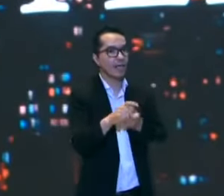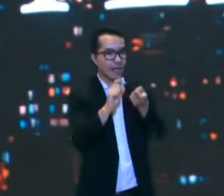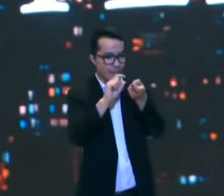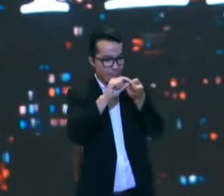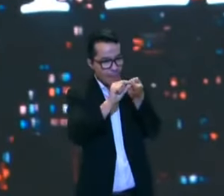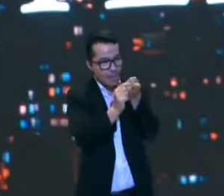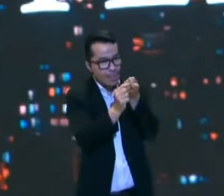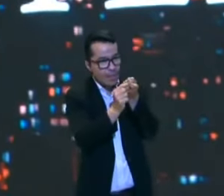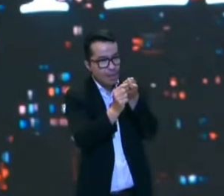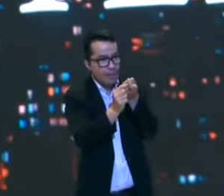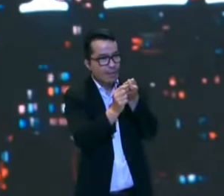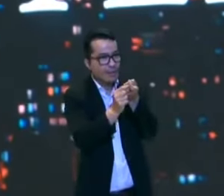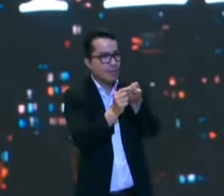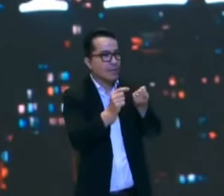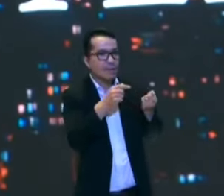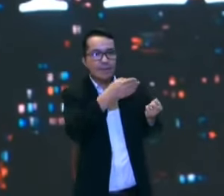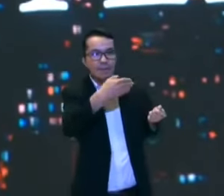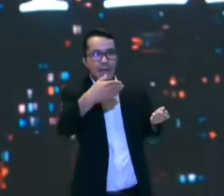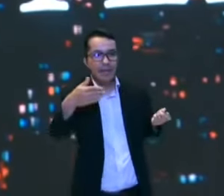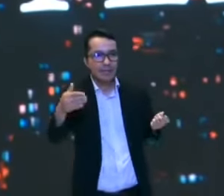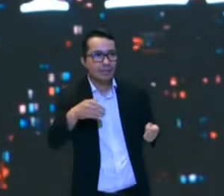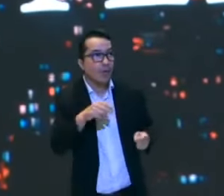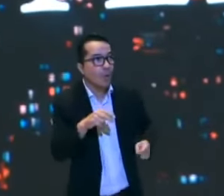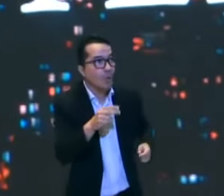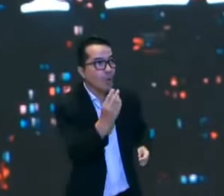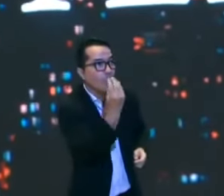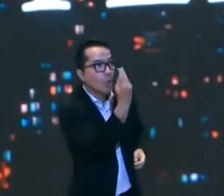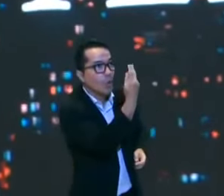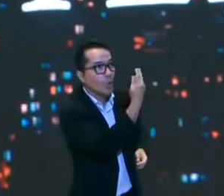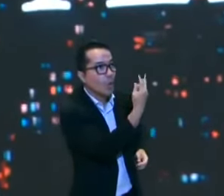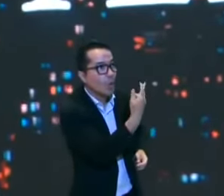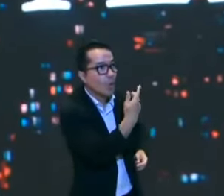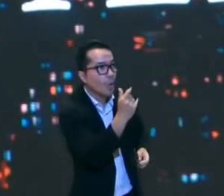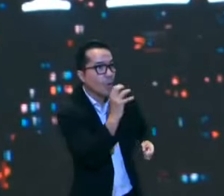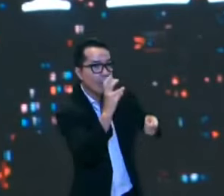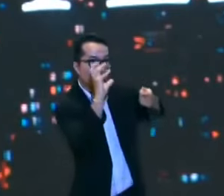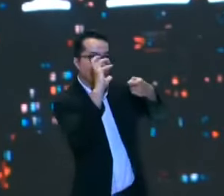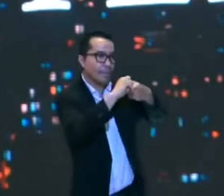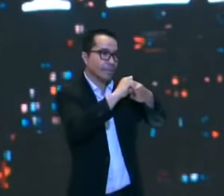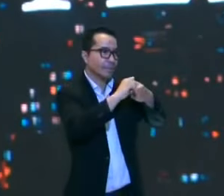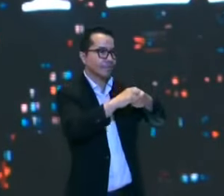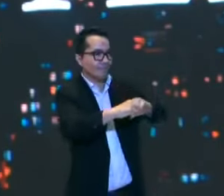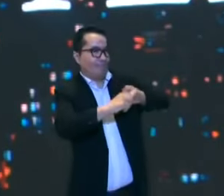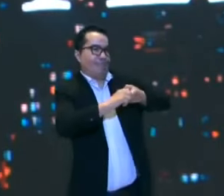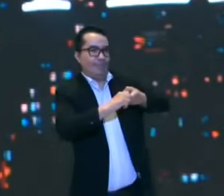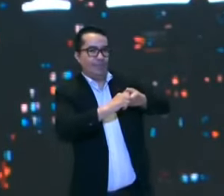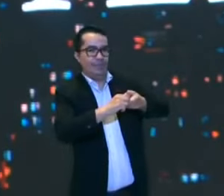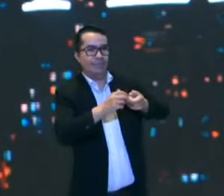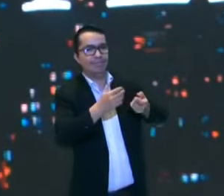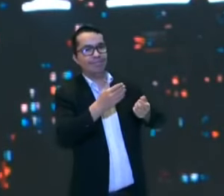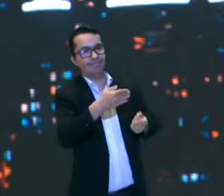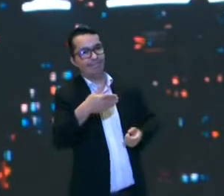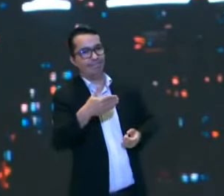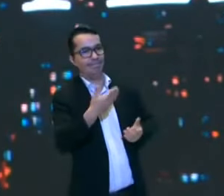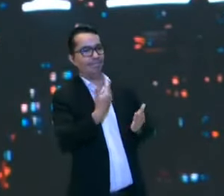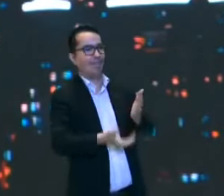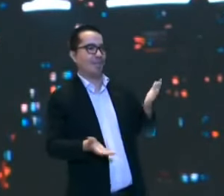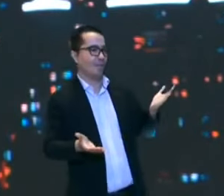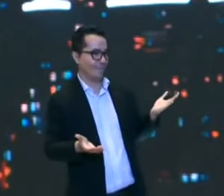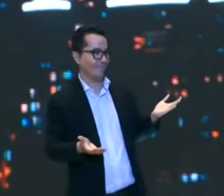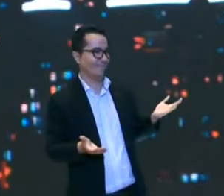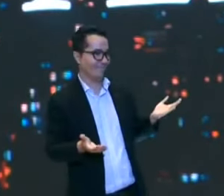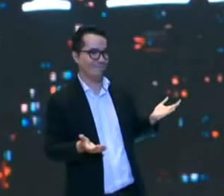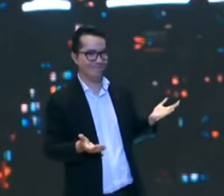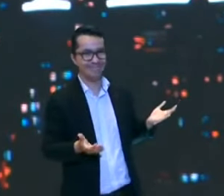Somos engodados, fisgados pela concupiscência, os desejos da carne, os apetites da carne.